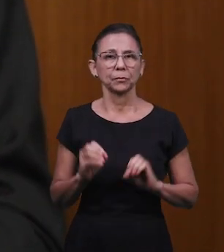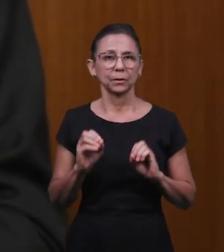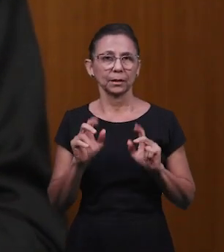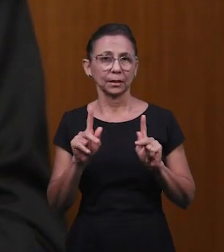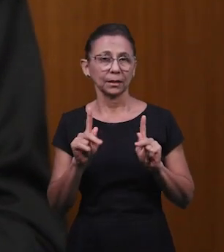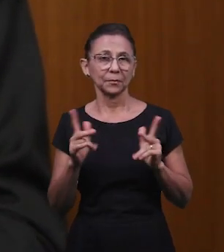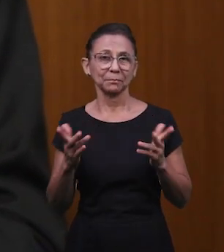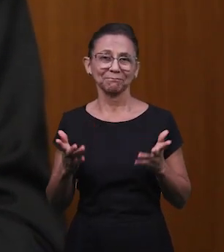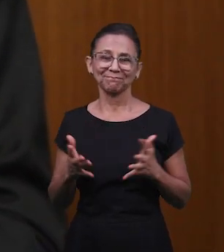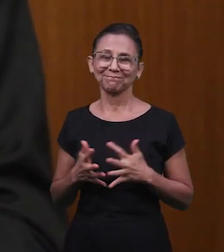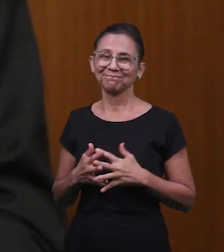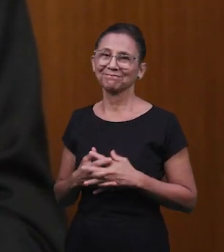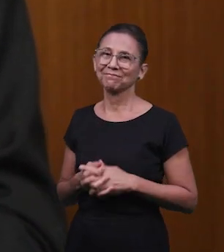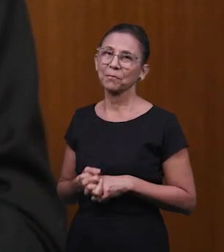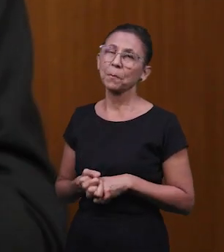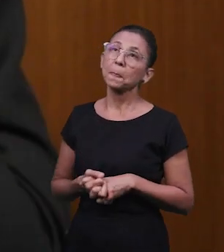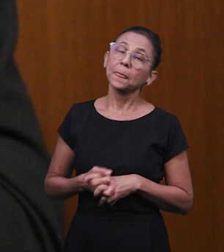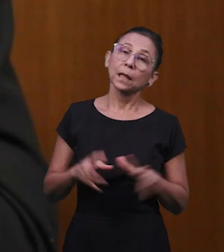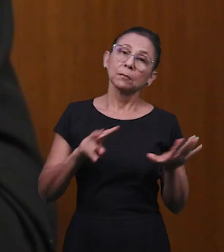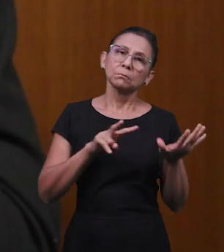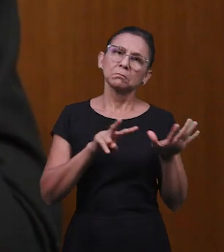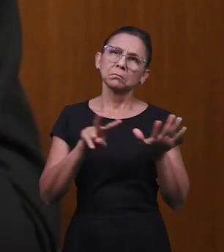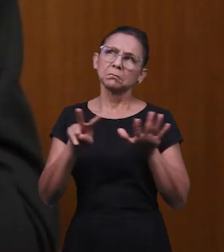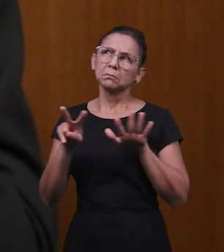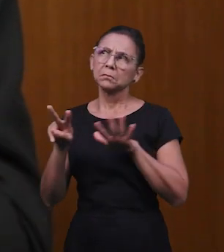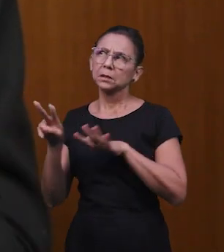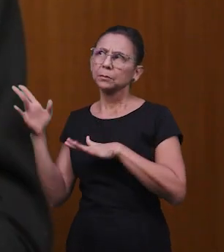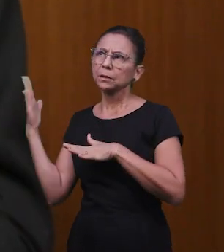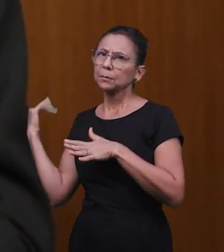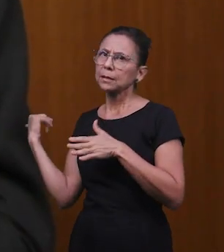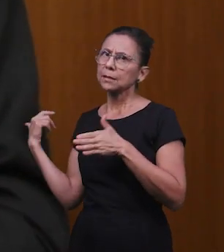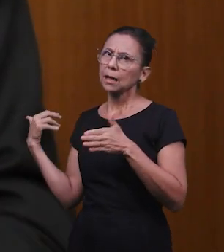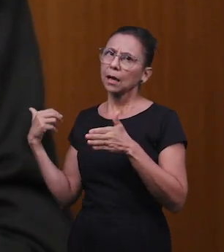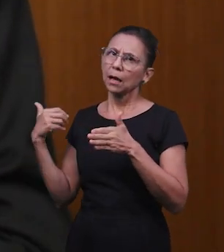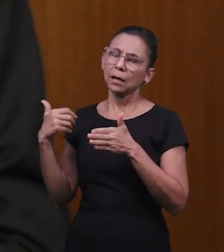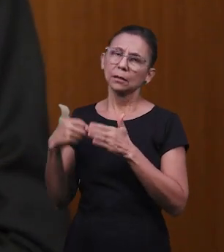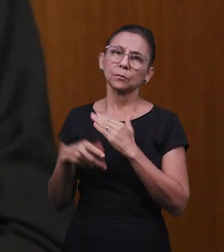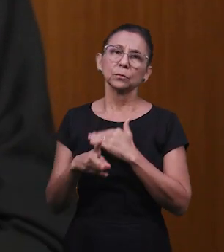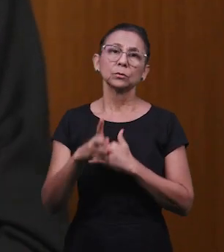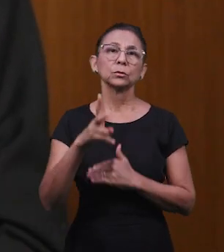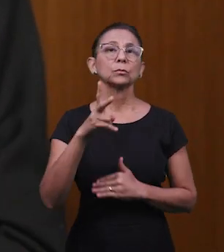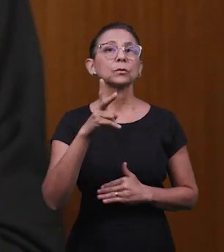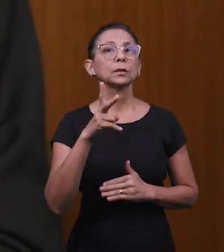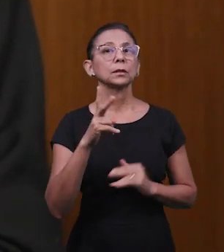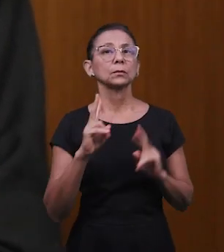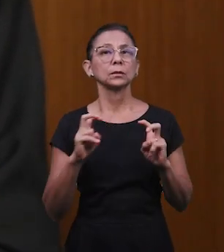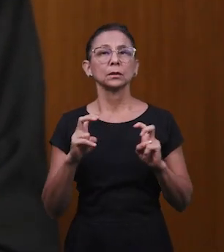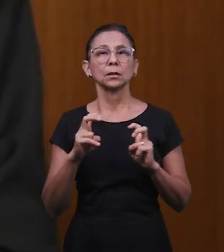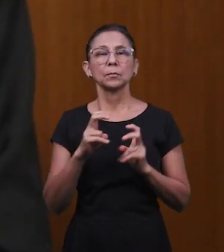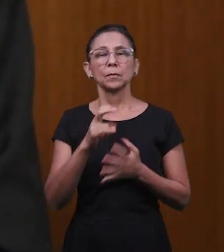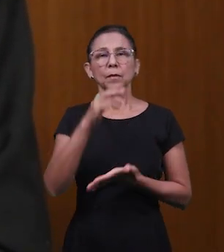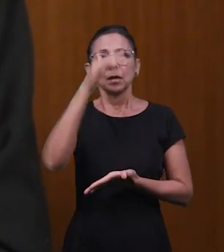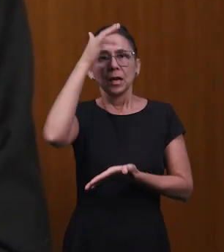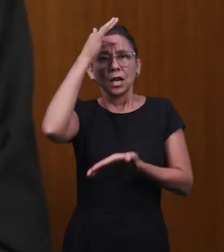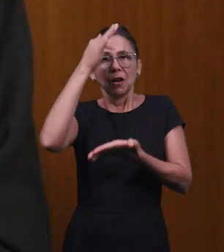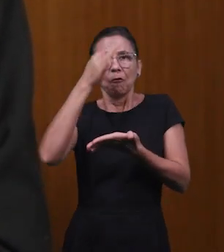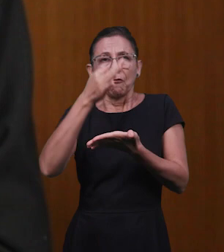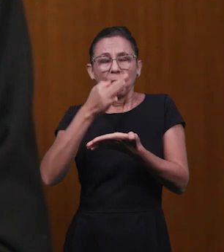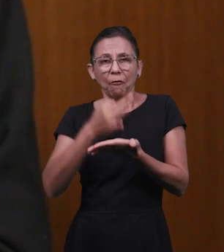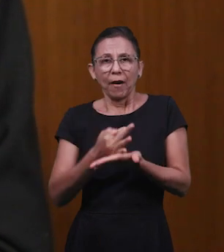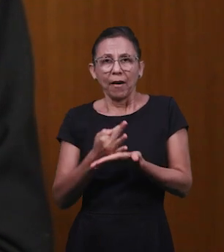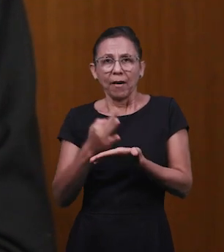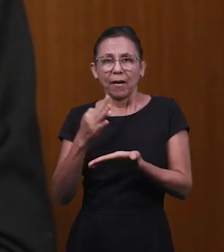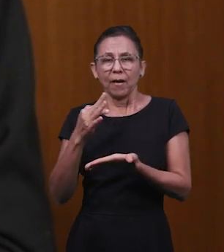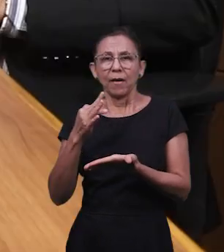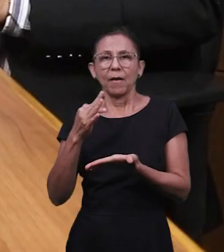e a gente está desde a semana passada, e nessa edição novamente, abordando o tema Fé,